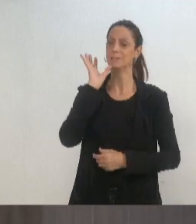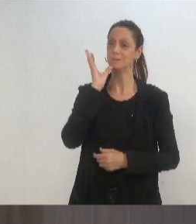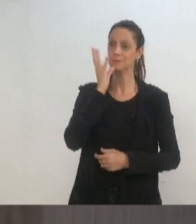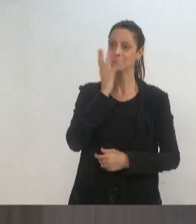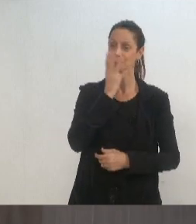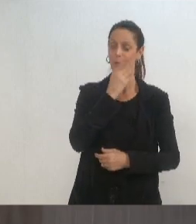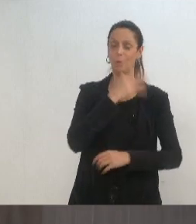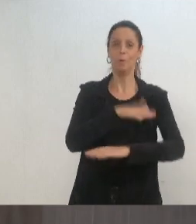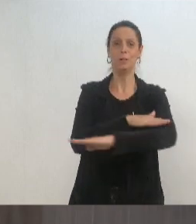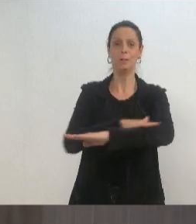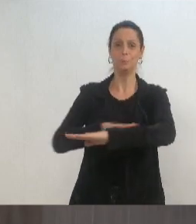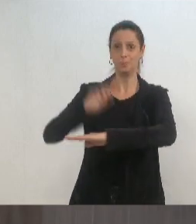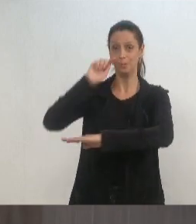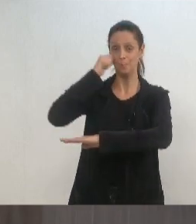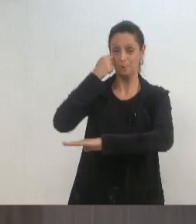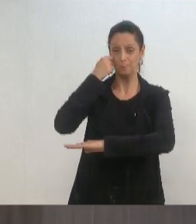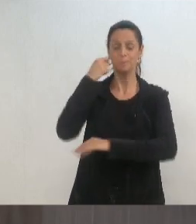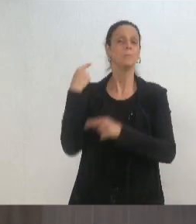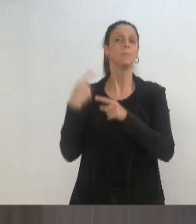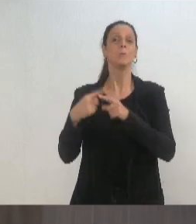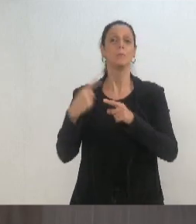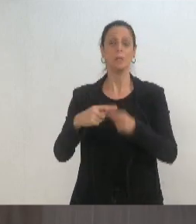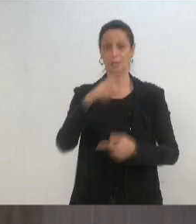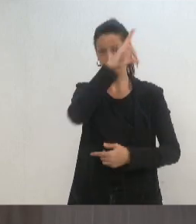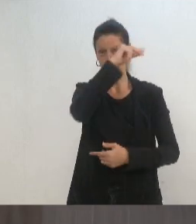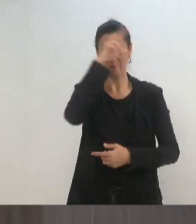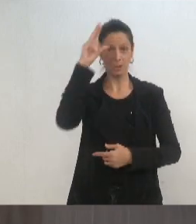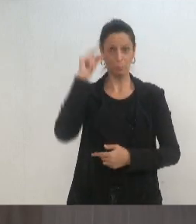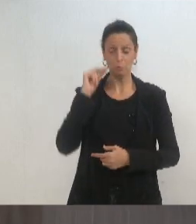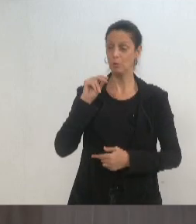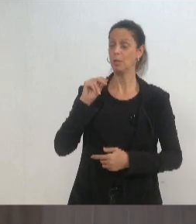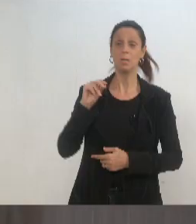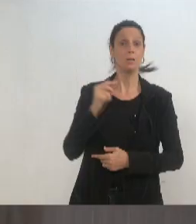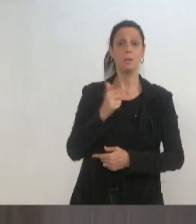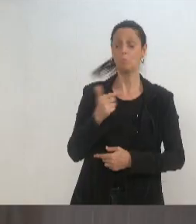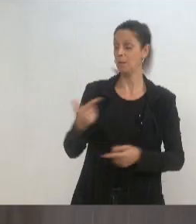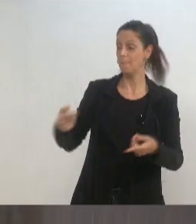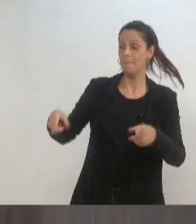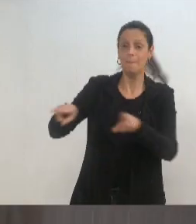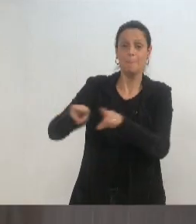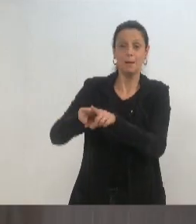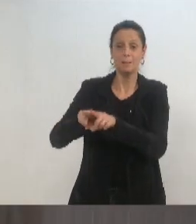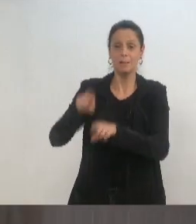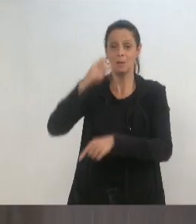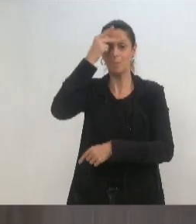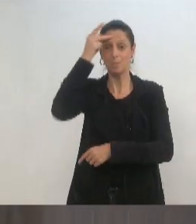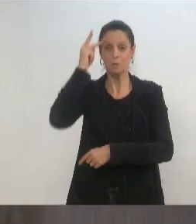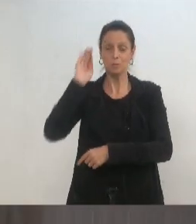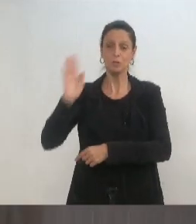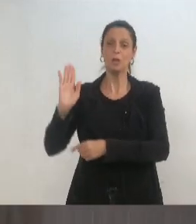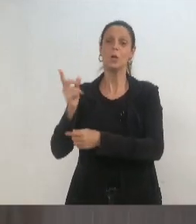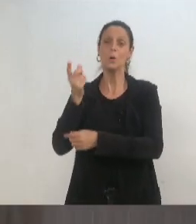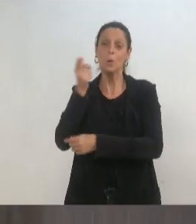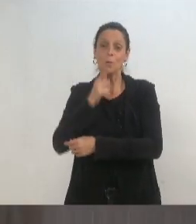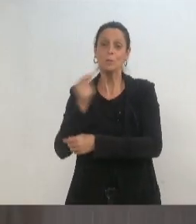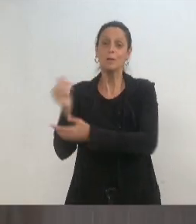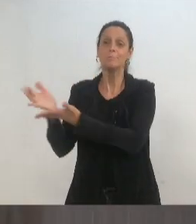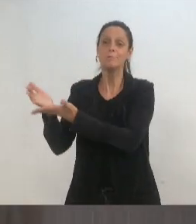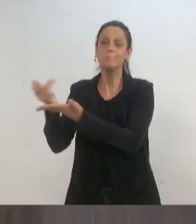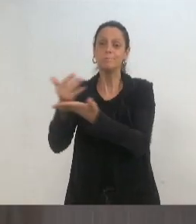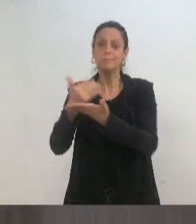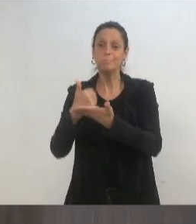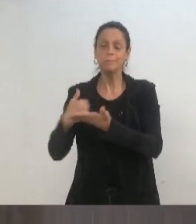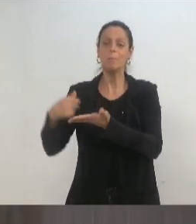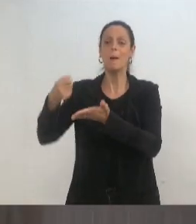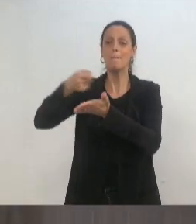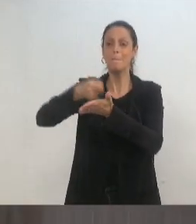lá o sistema de mutirão totalmente parado. É uma vergonha. As ruas que estão pagas, as pessoas estão nos procurando. Vereador, o senhor motivou, falou